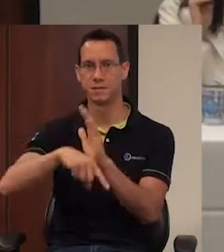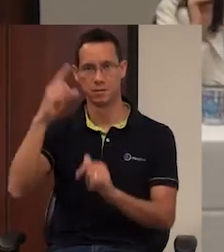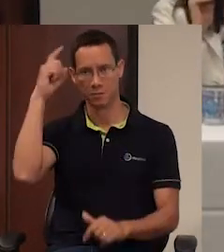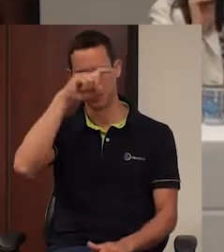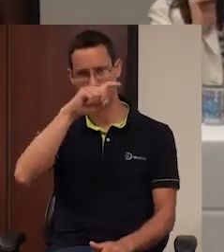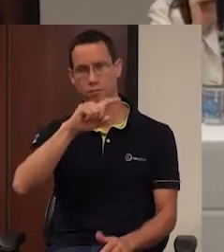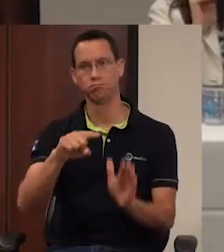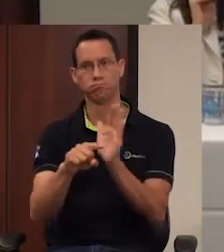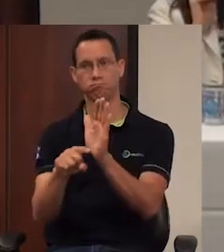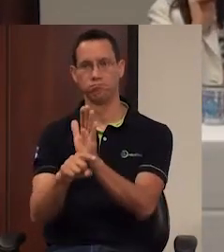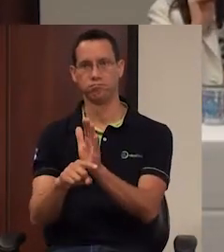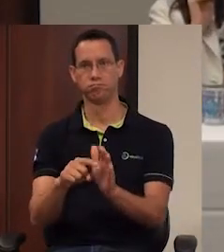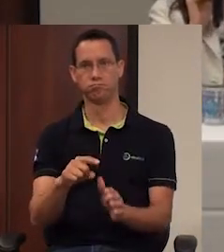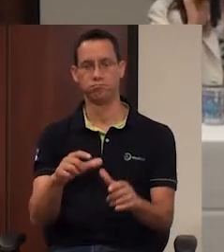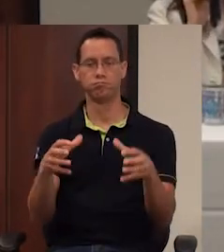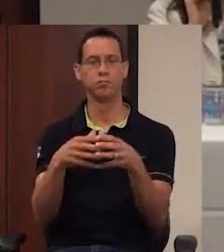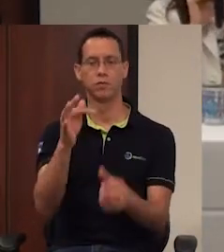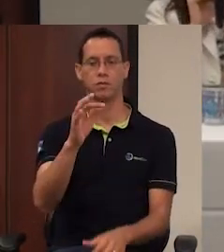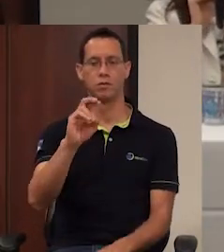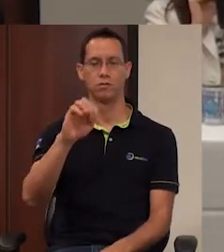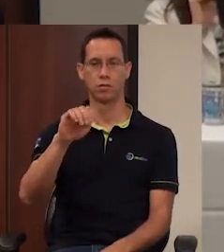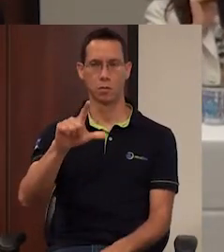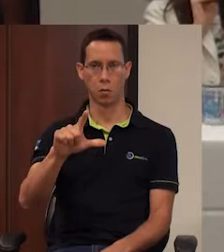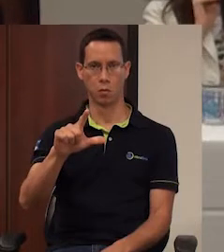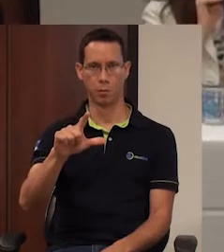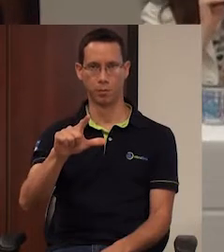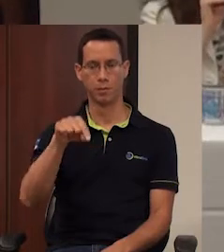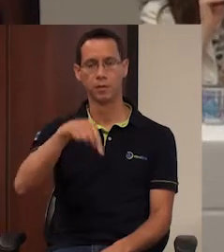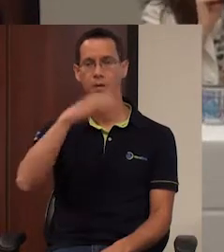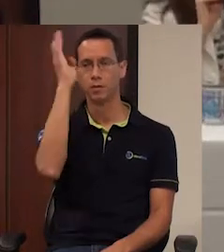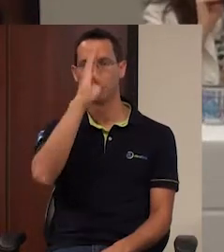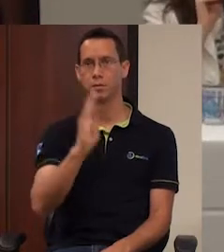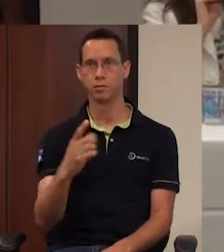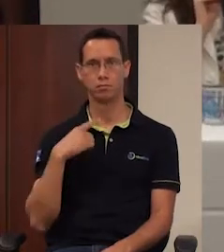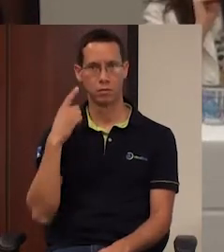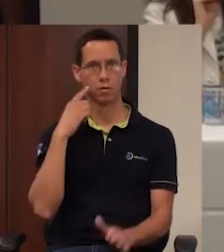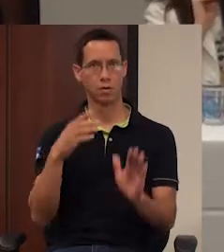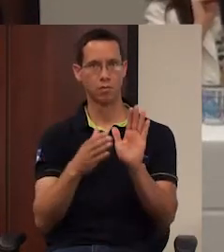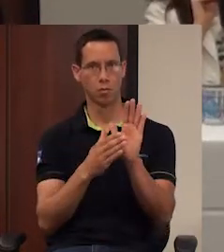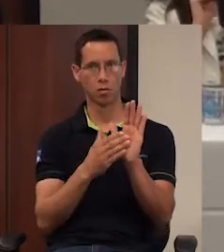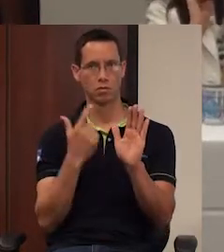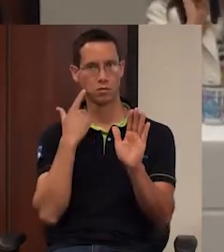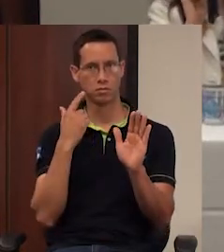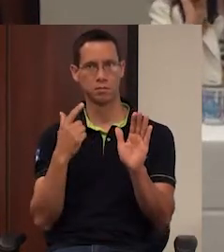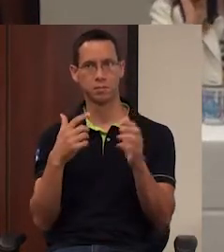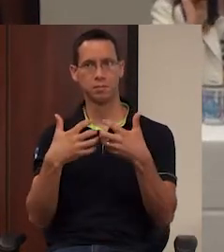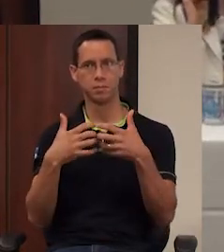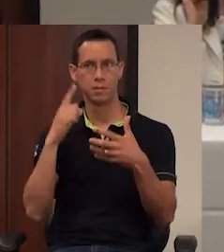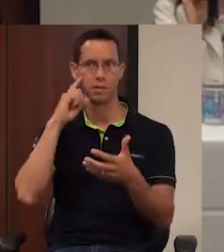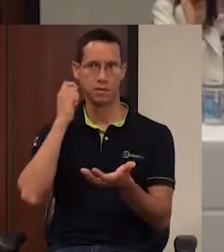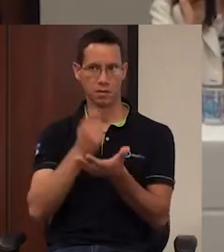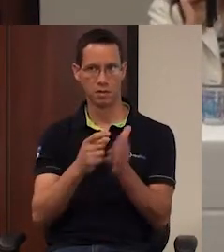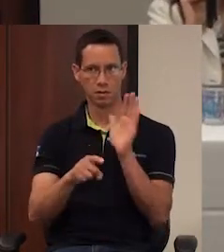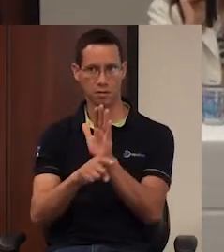difíceis, né? Aqui no Brasil, o que a gente tem, né, é uma proposta de um mecanismo de tomada de